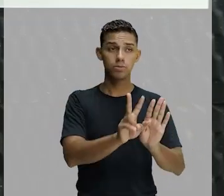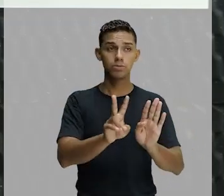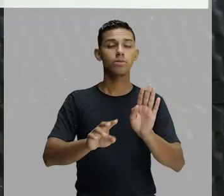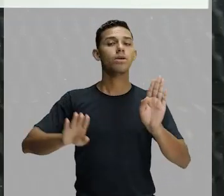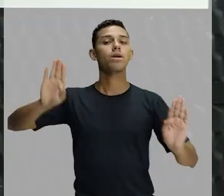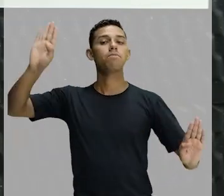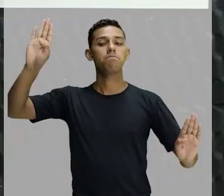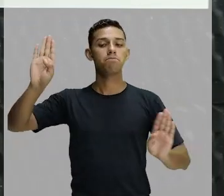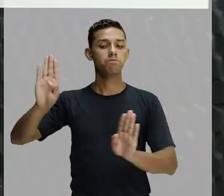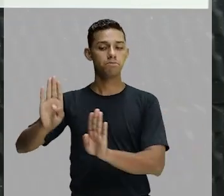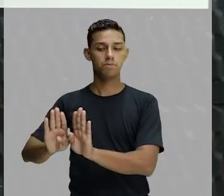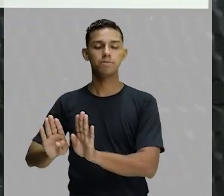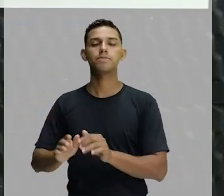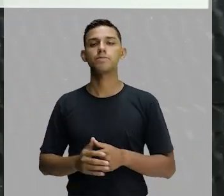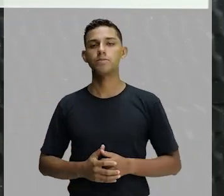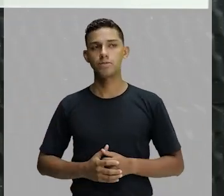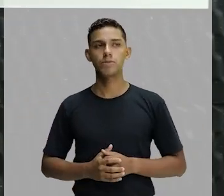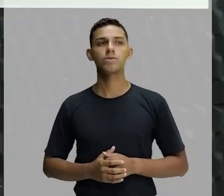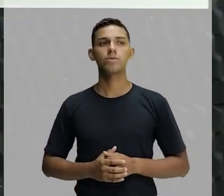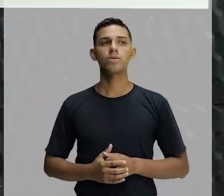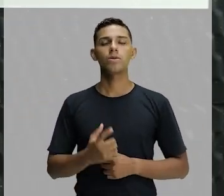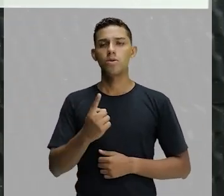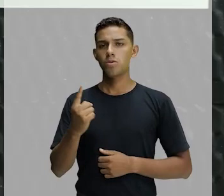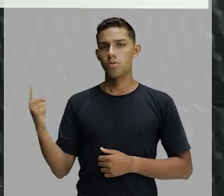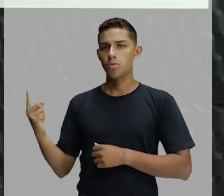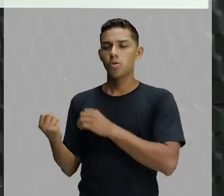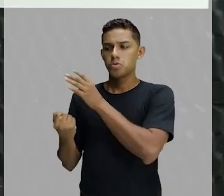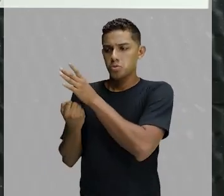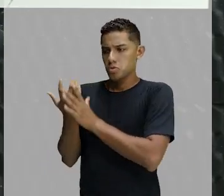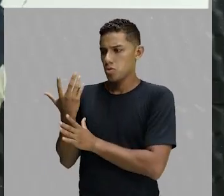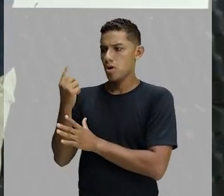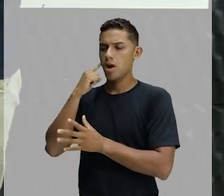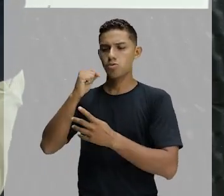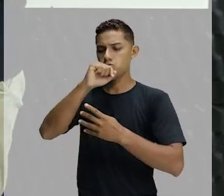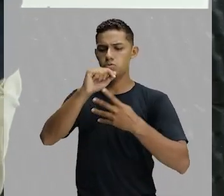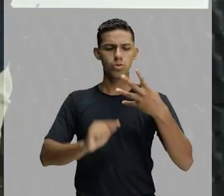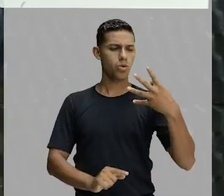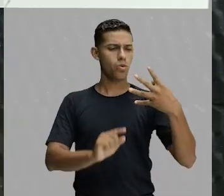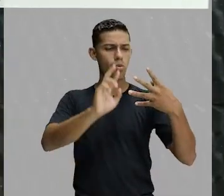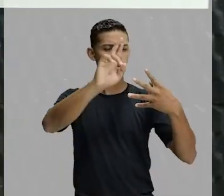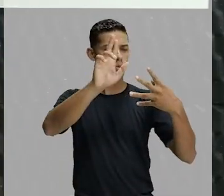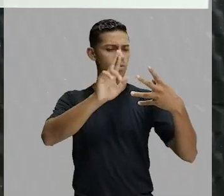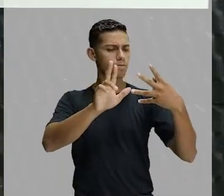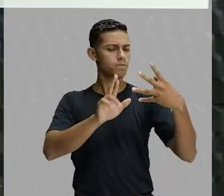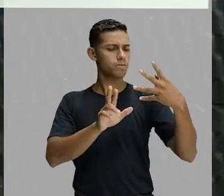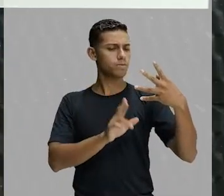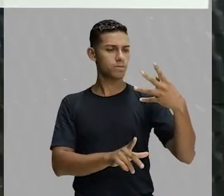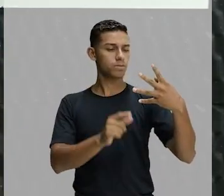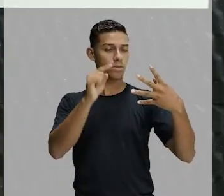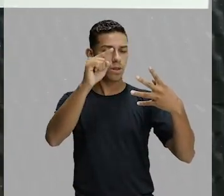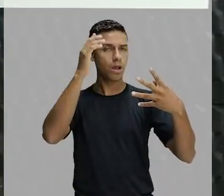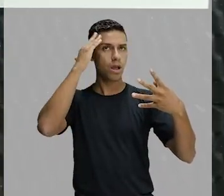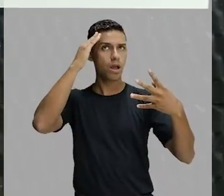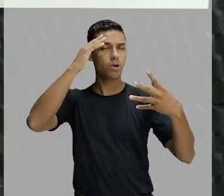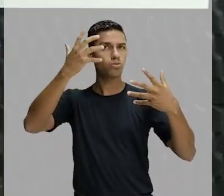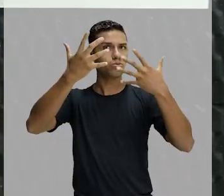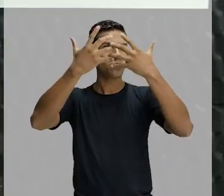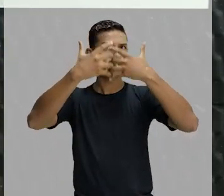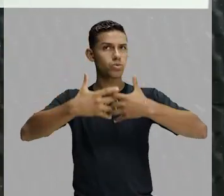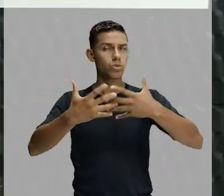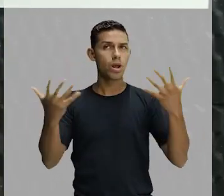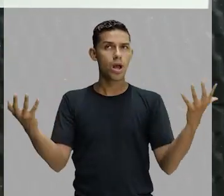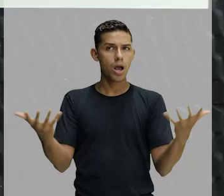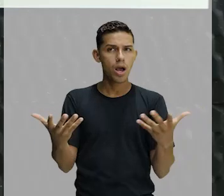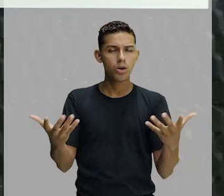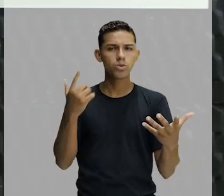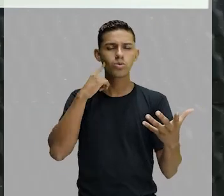Bzão, Bzão, Bzão. Pessoal, vamos contabilizar os